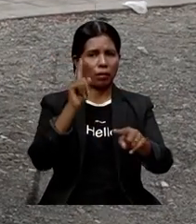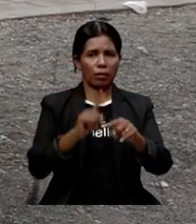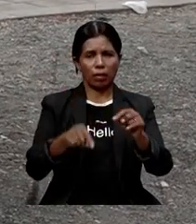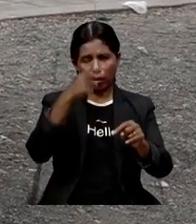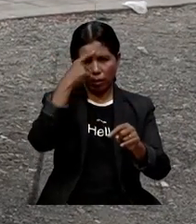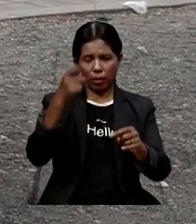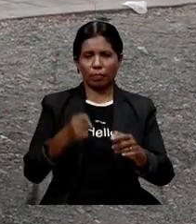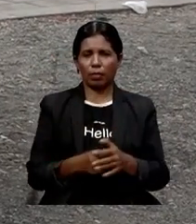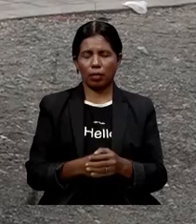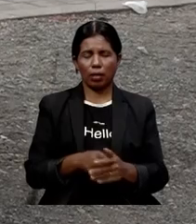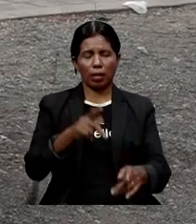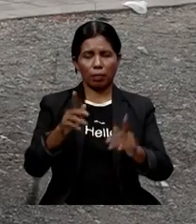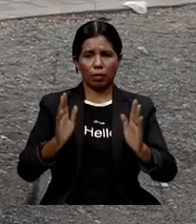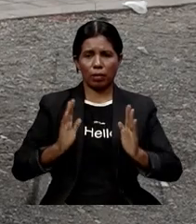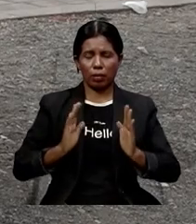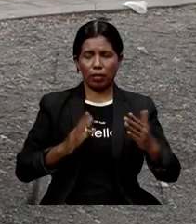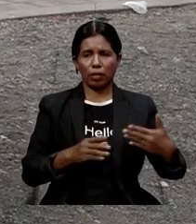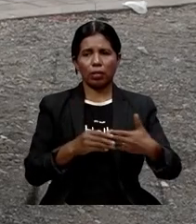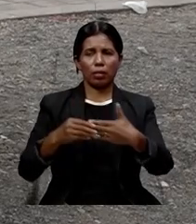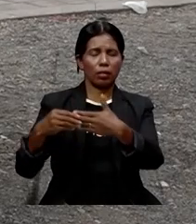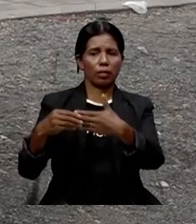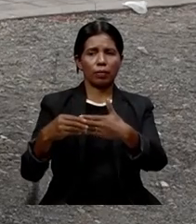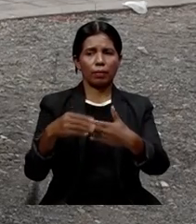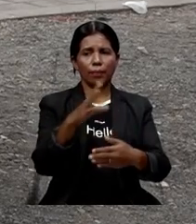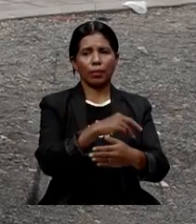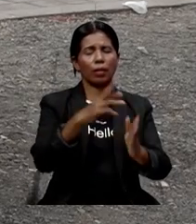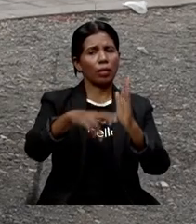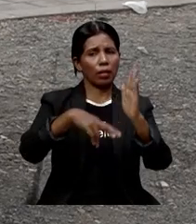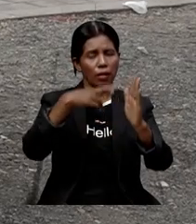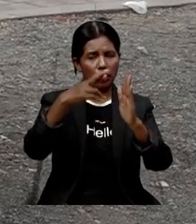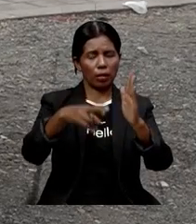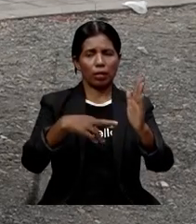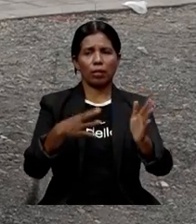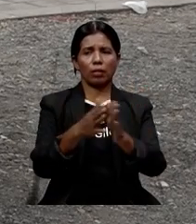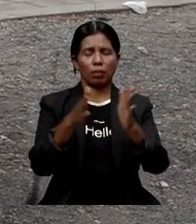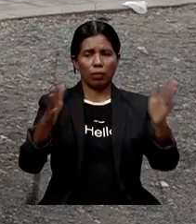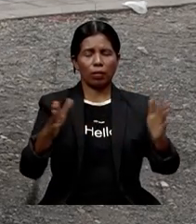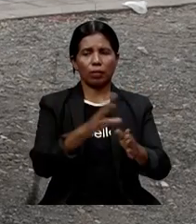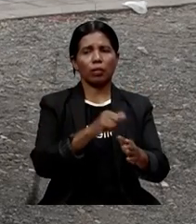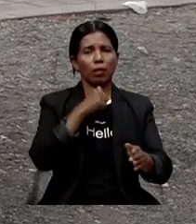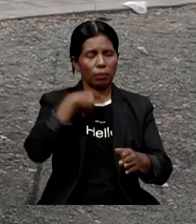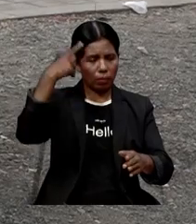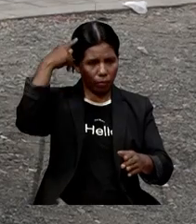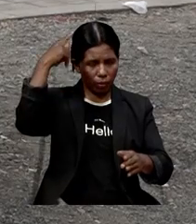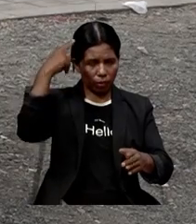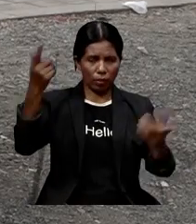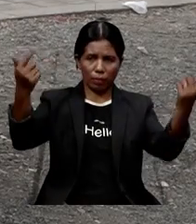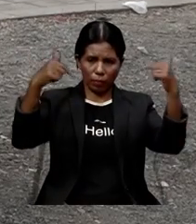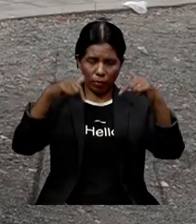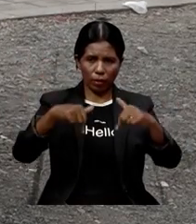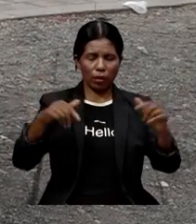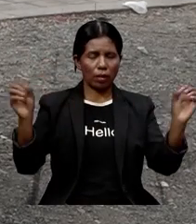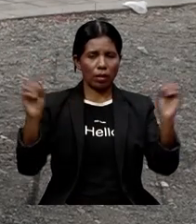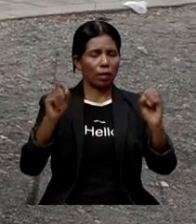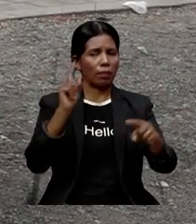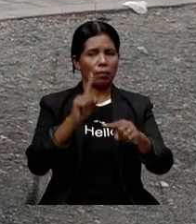tamba bochira halorinia regulamento no regras e sua santidade mai la